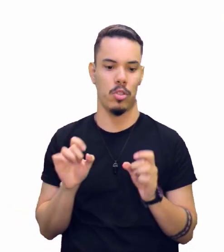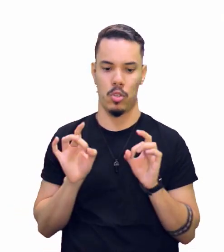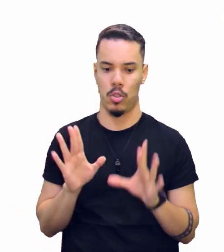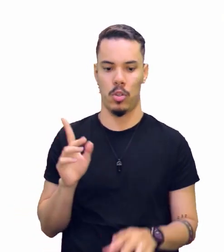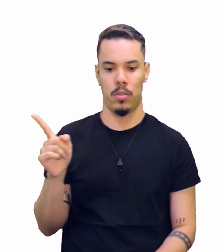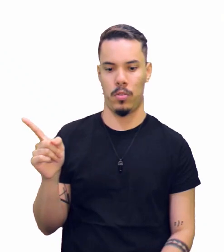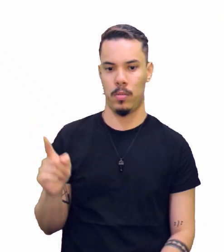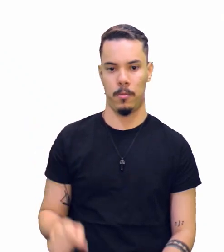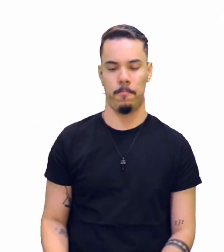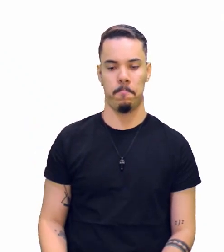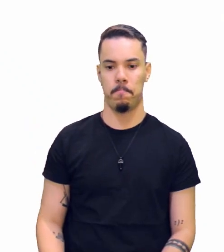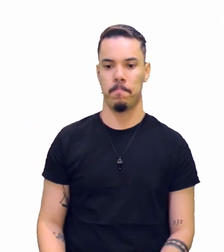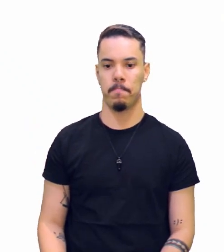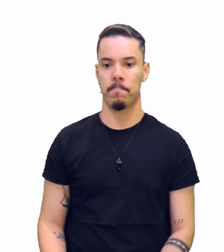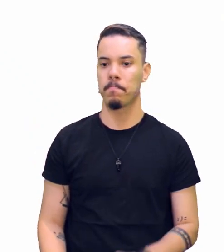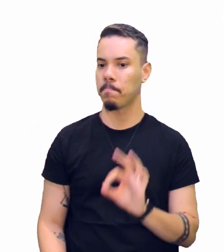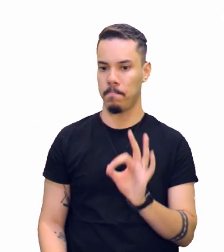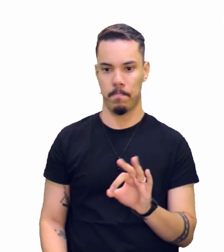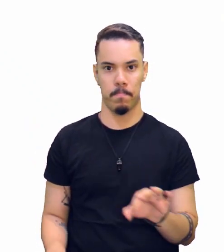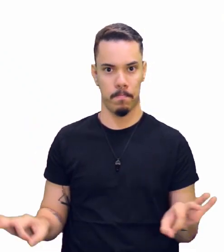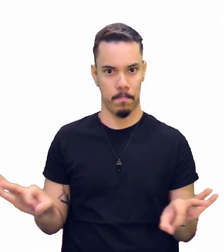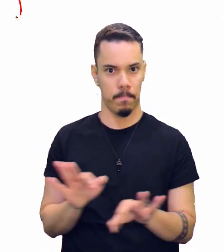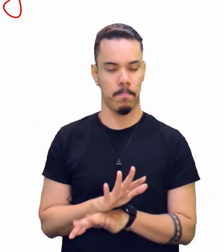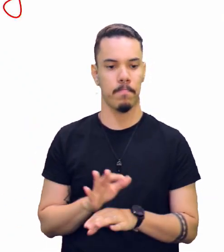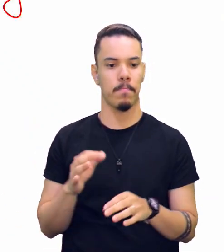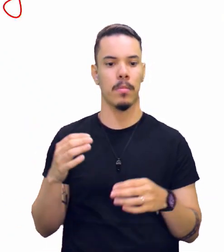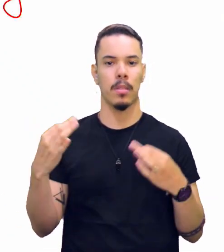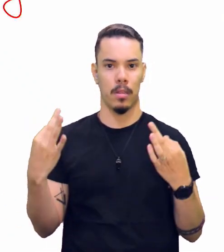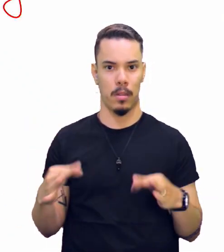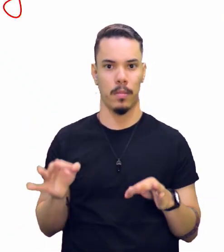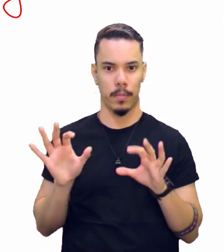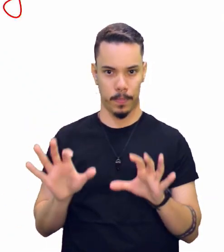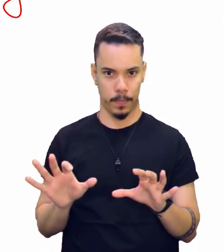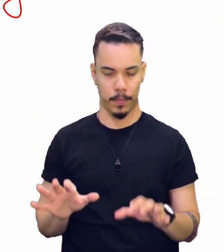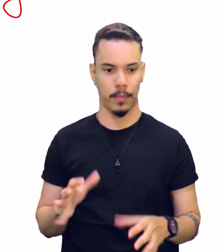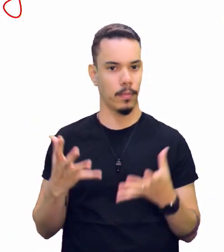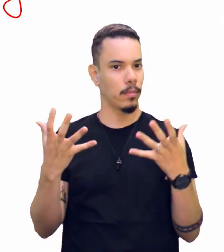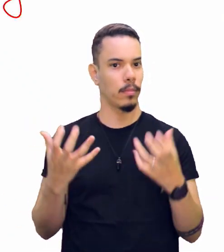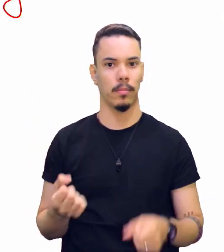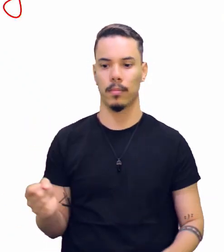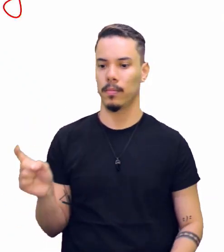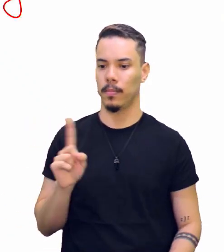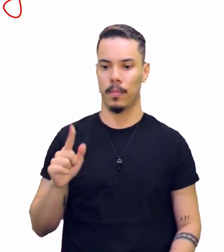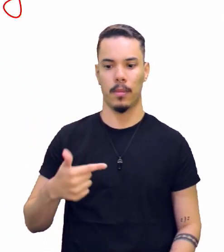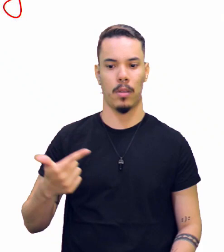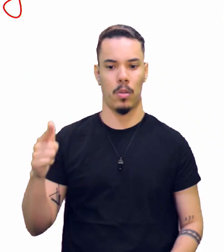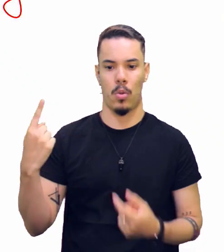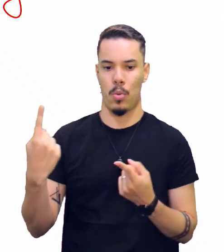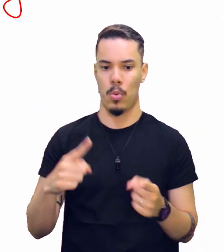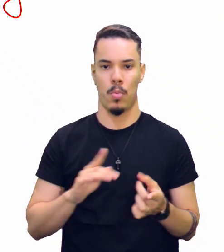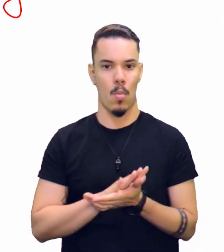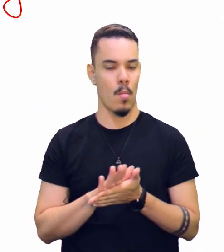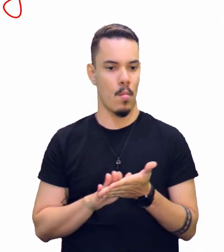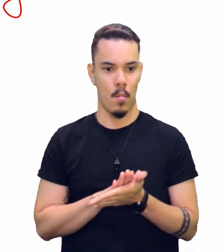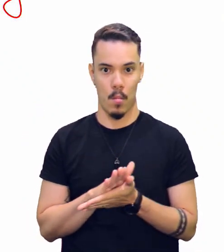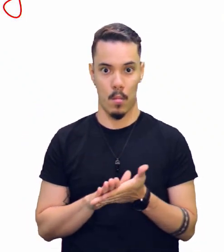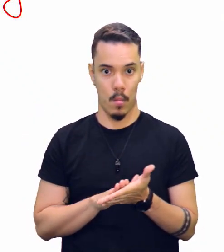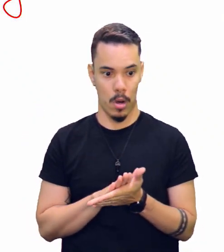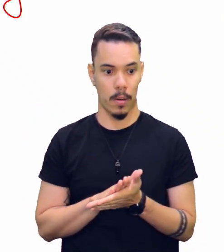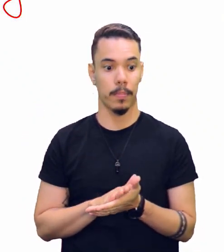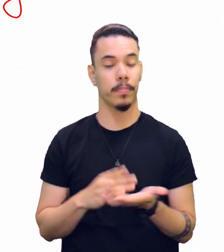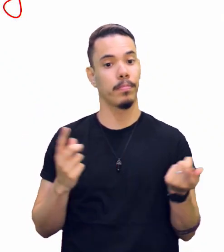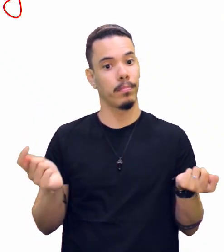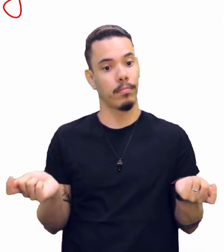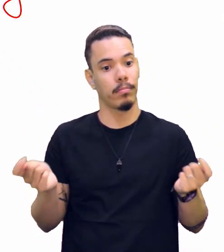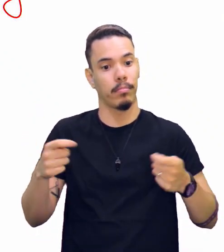watching TV ele só aceita o ing não aceita o contrário eu poderia